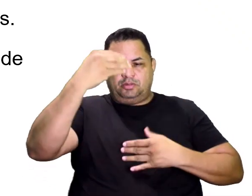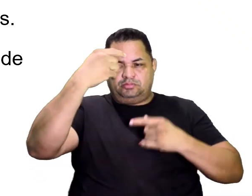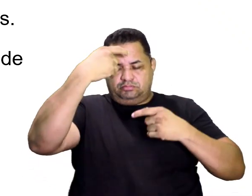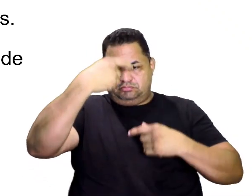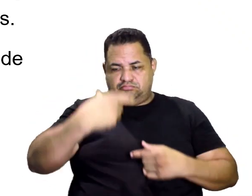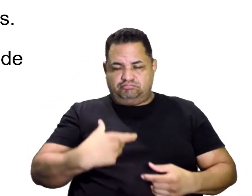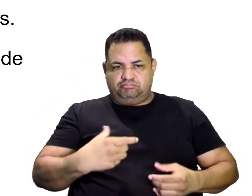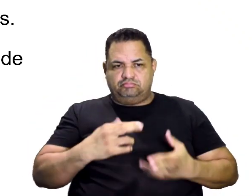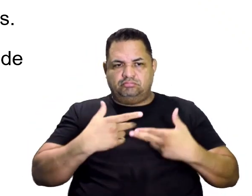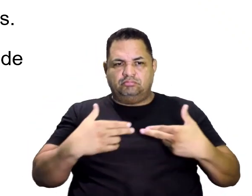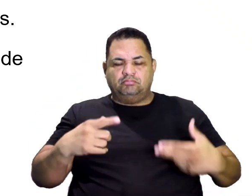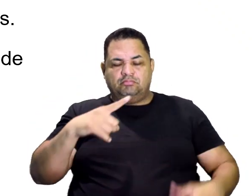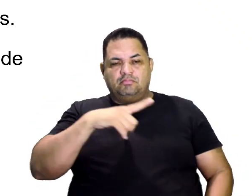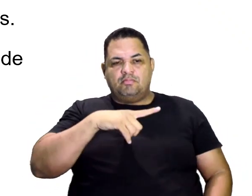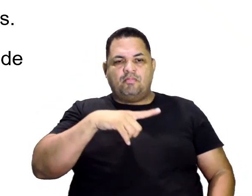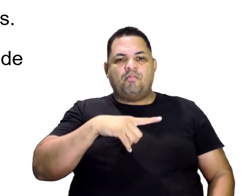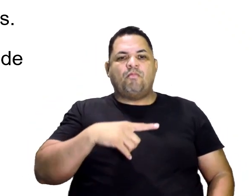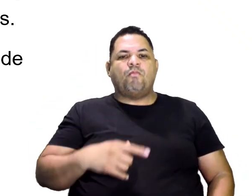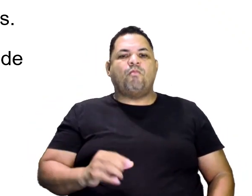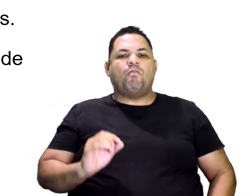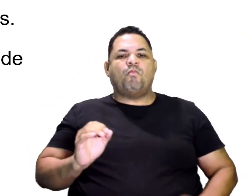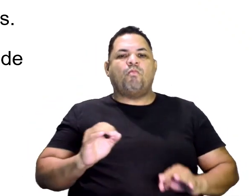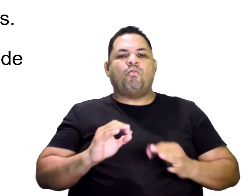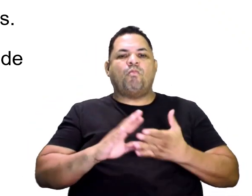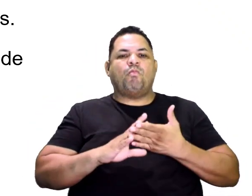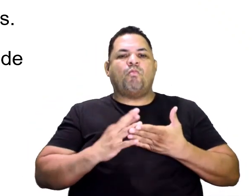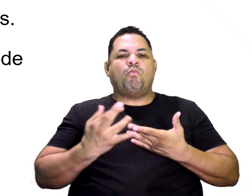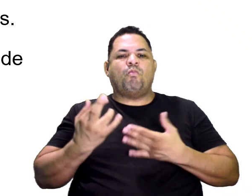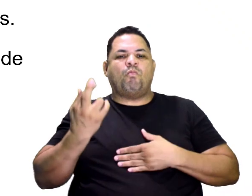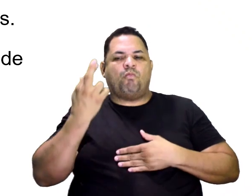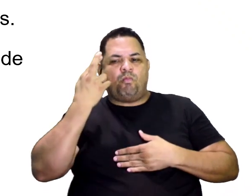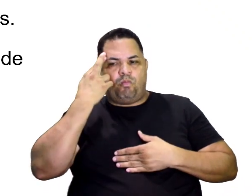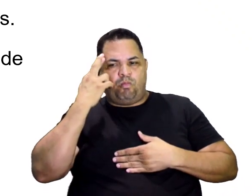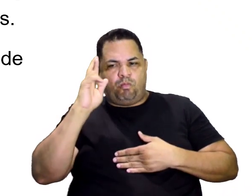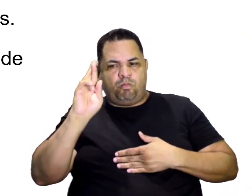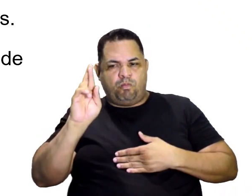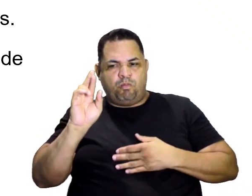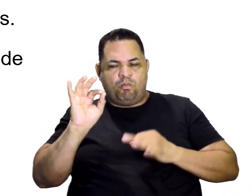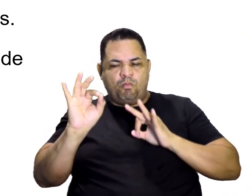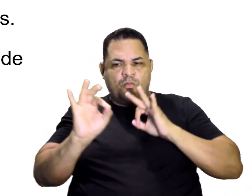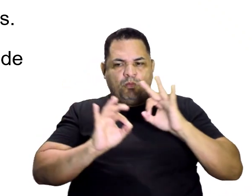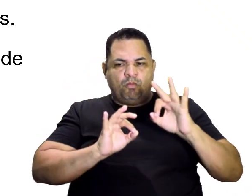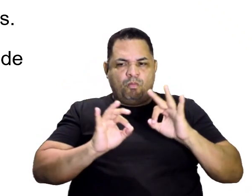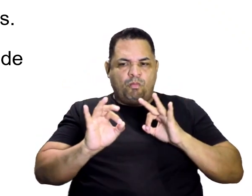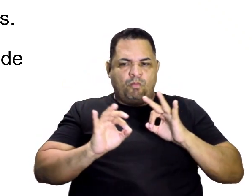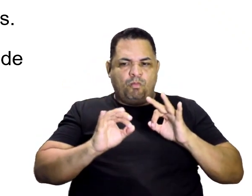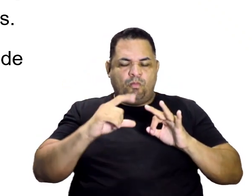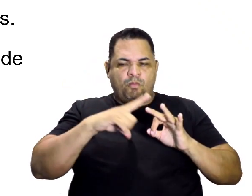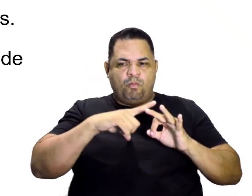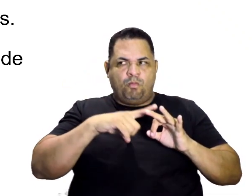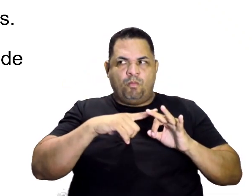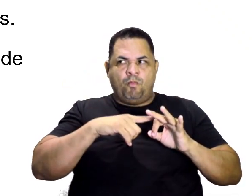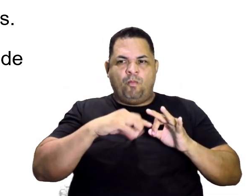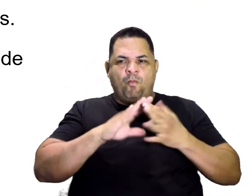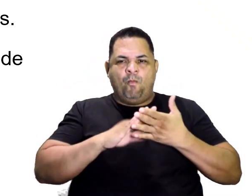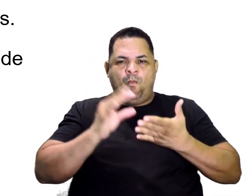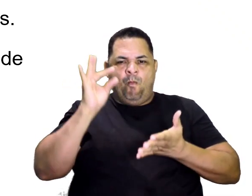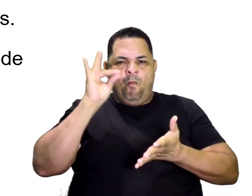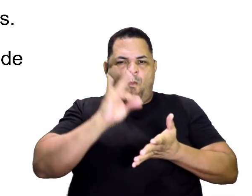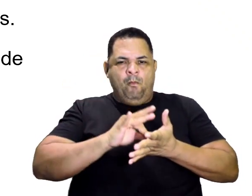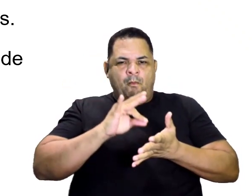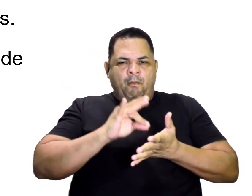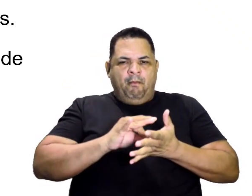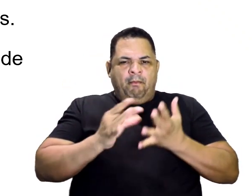as coisas têm. Então, o racionalismo aí leva para uma espécie de realismo,